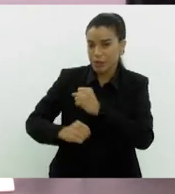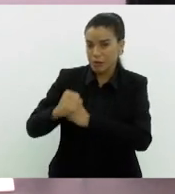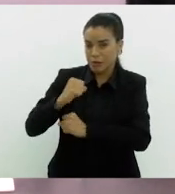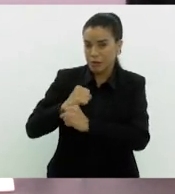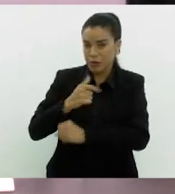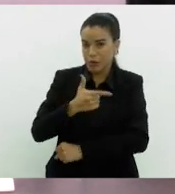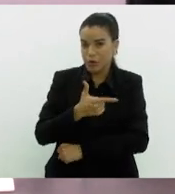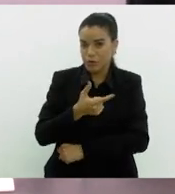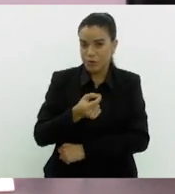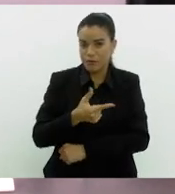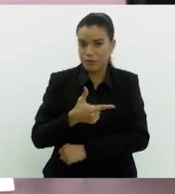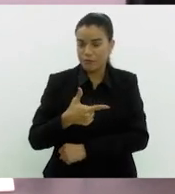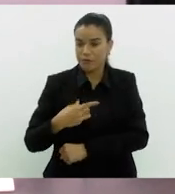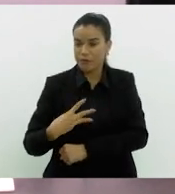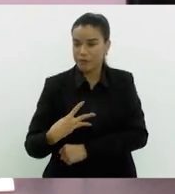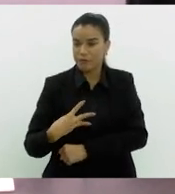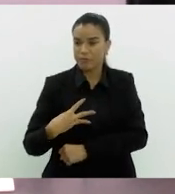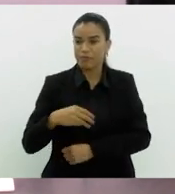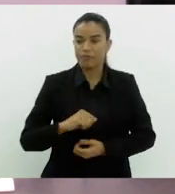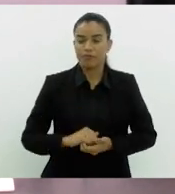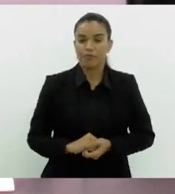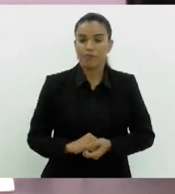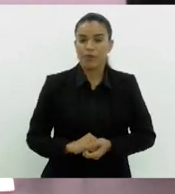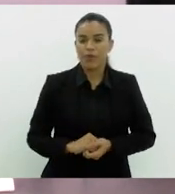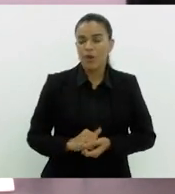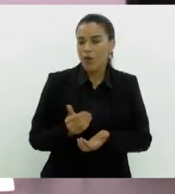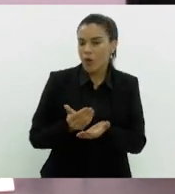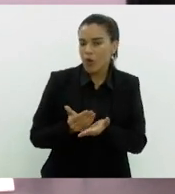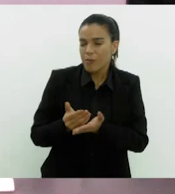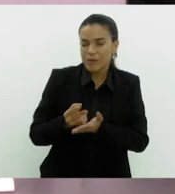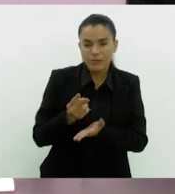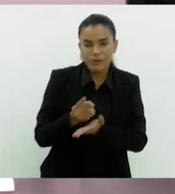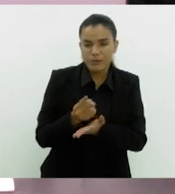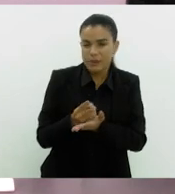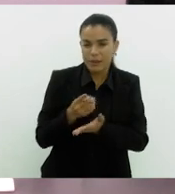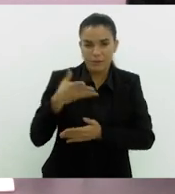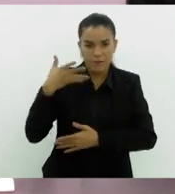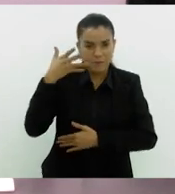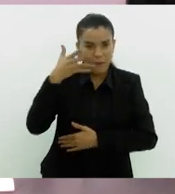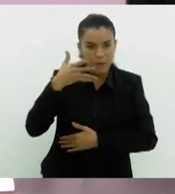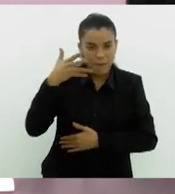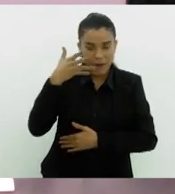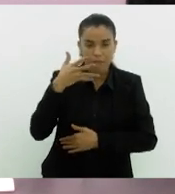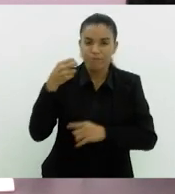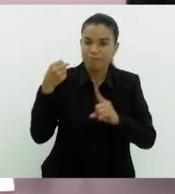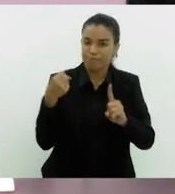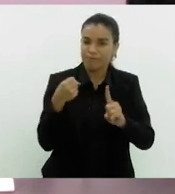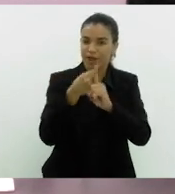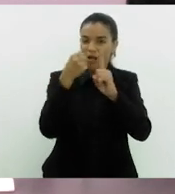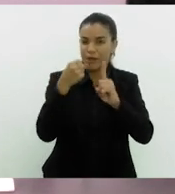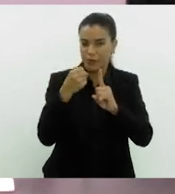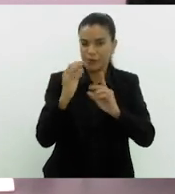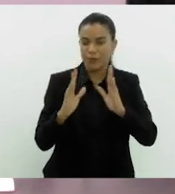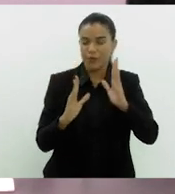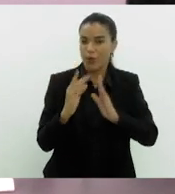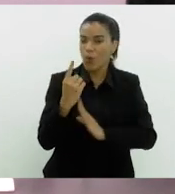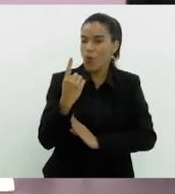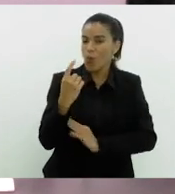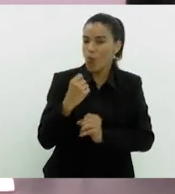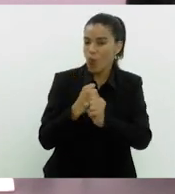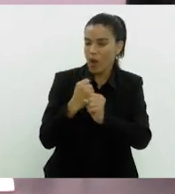de 2023. Eu tenho iniciado minhas falas com essa, datando esse período, dizendo que nós estamos há